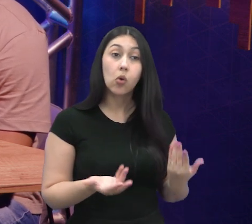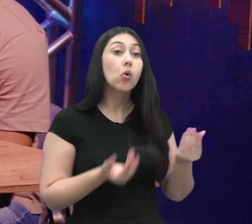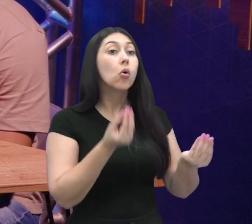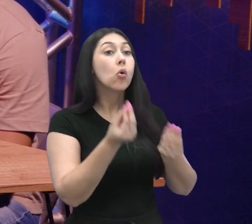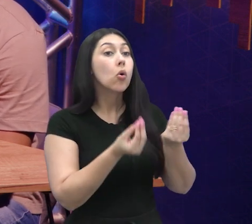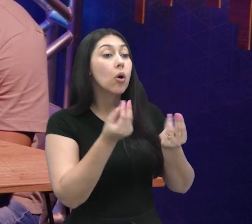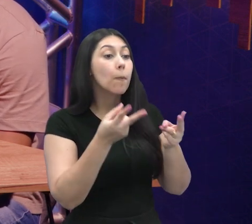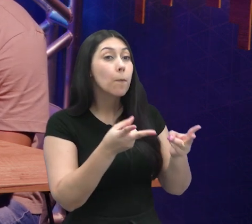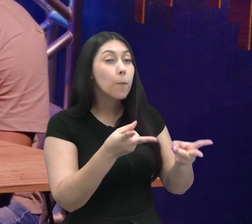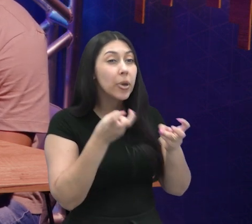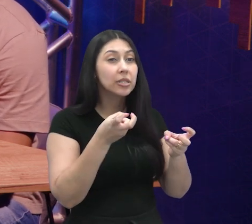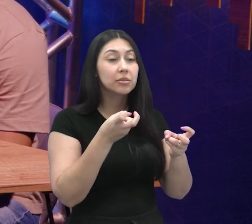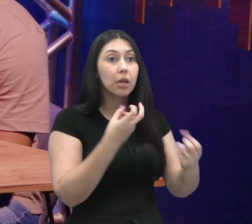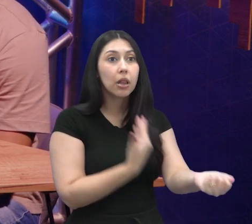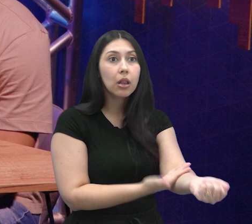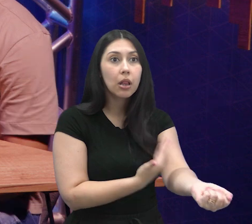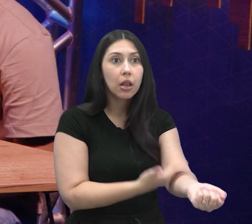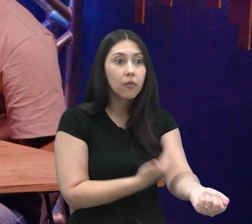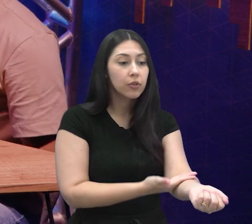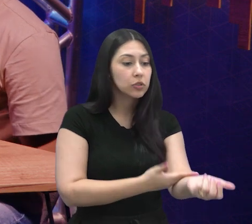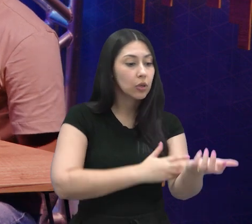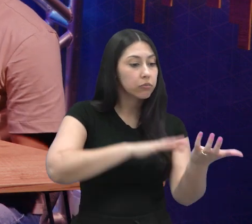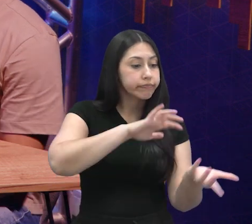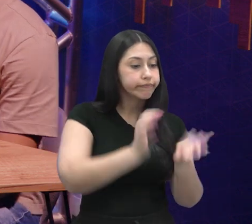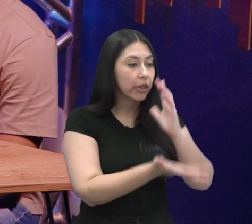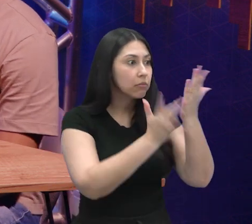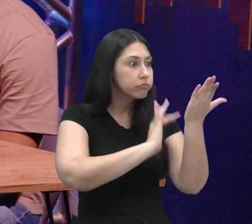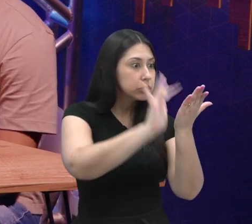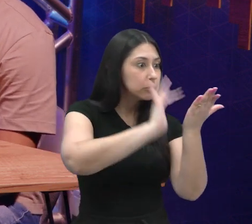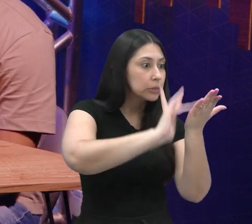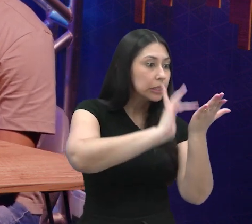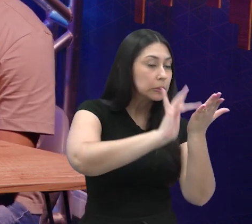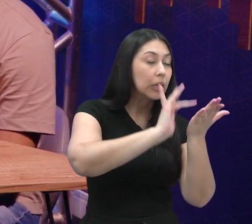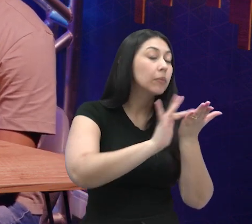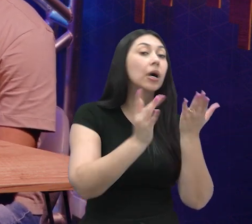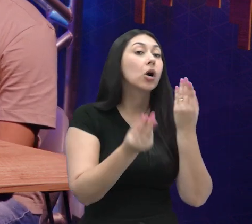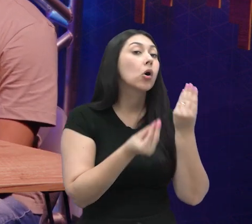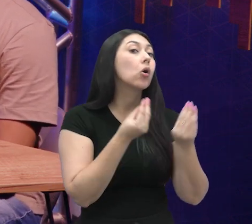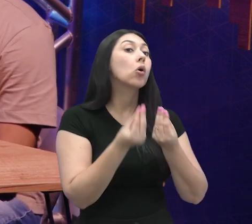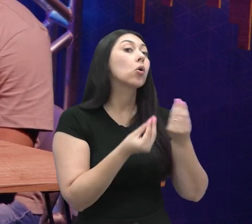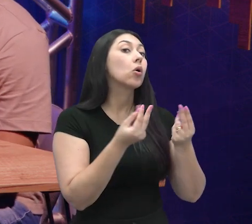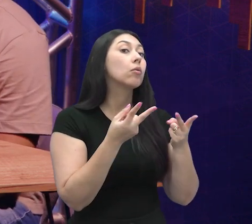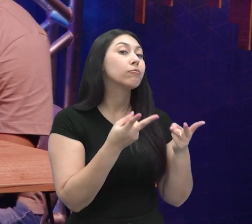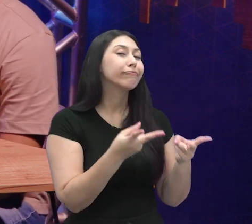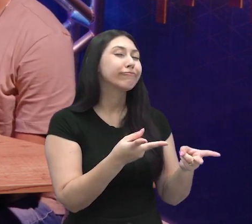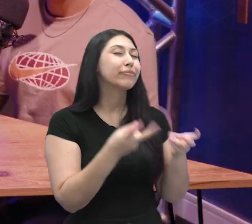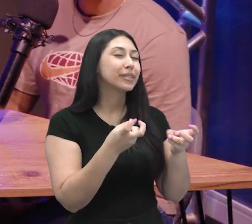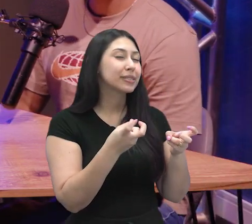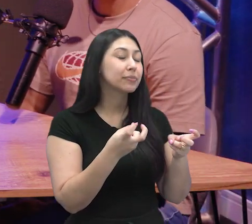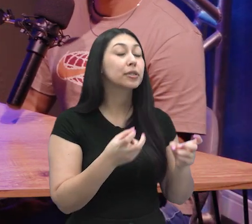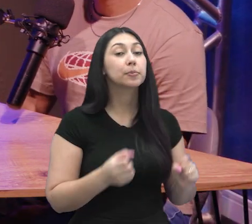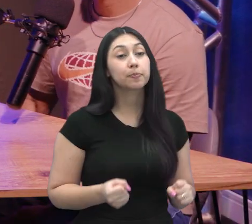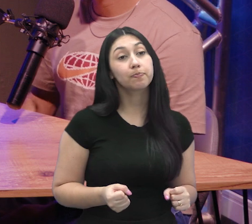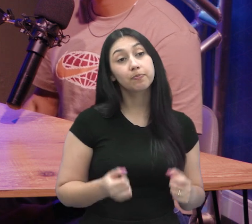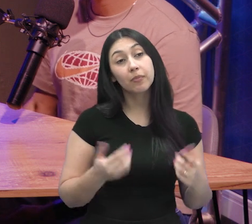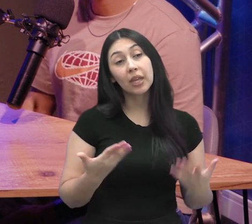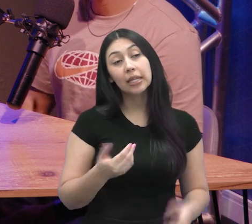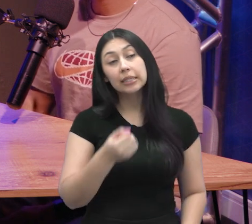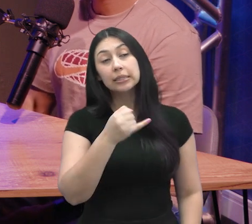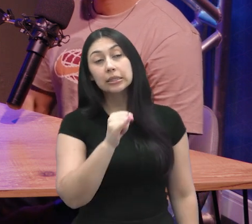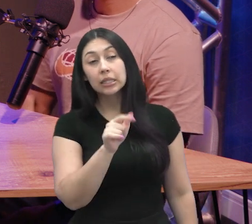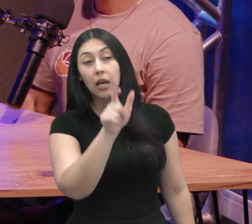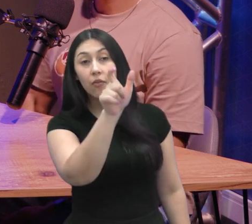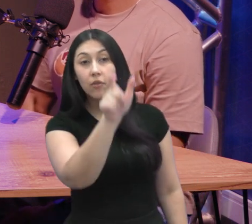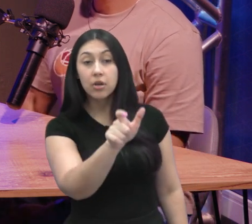como identificar o doom scrolling, né? Como você pode identificar se o doom scrolling está prejudicando a sua saúde. Então, se